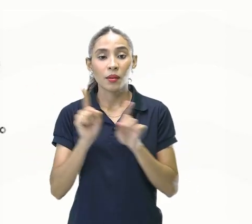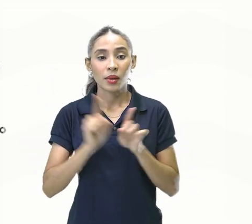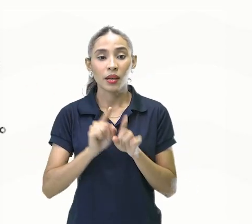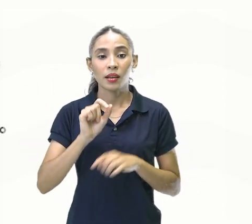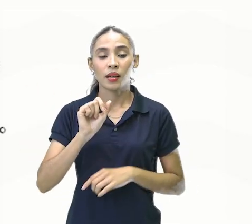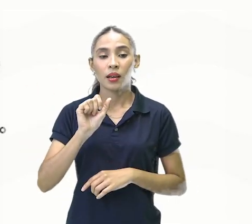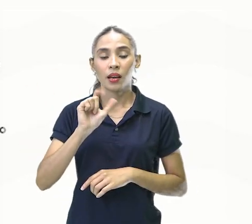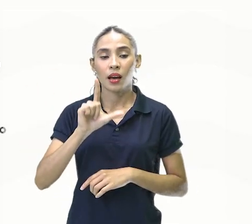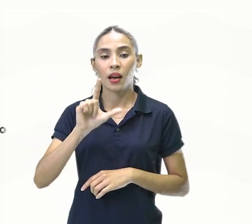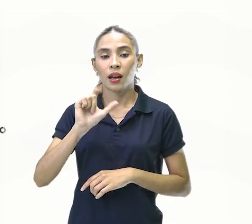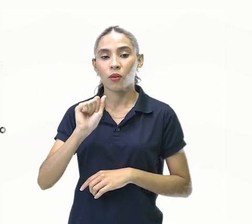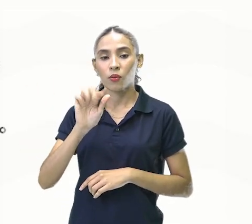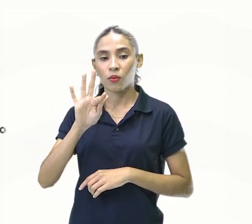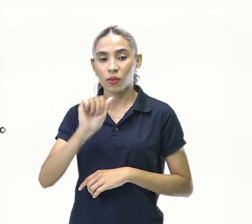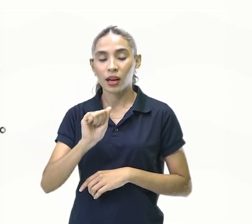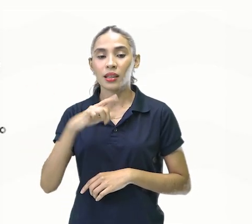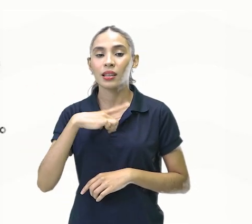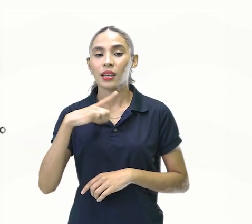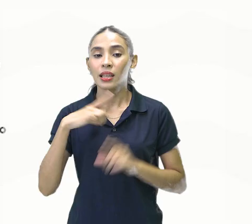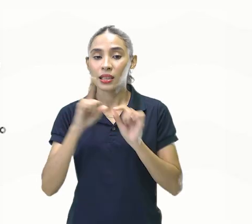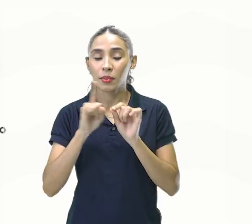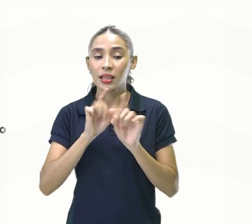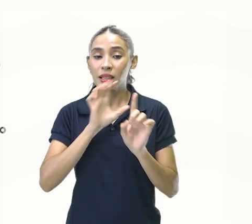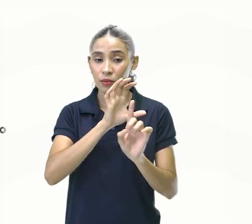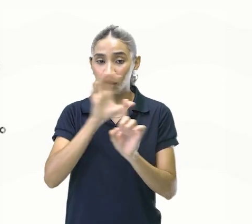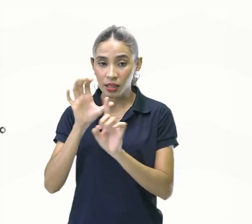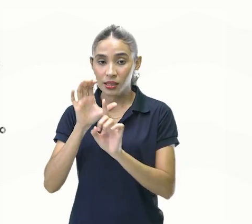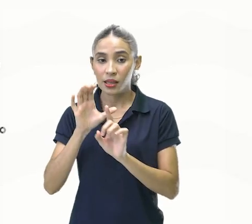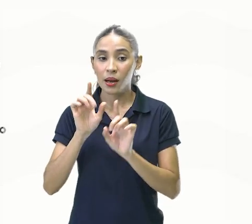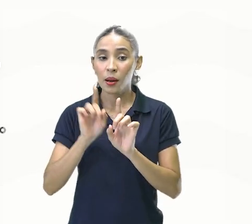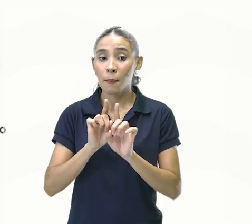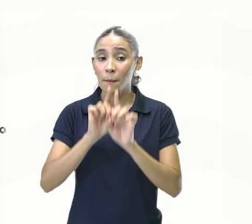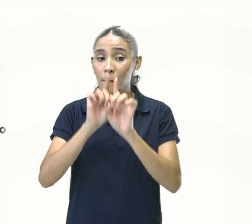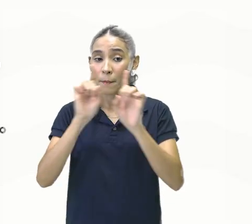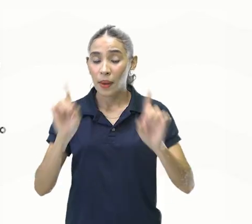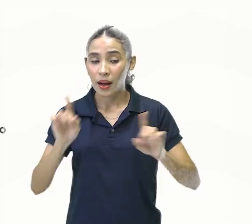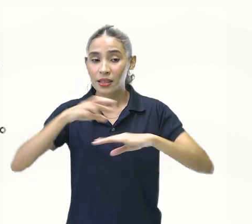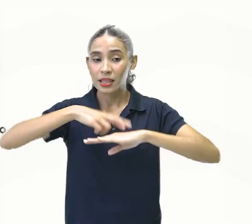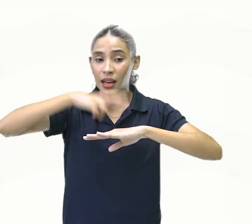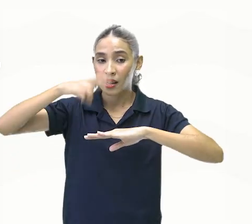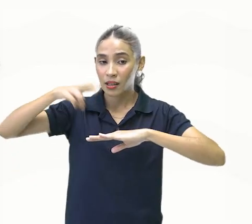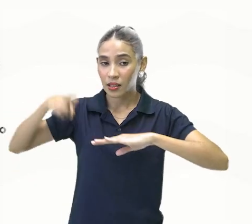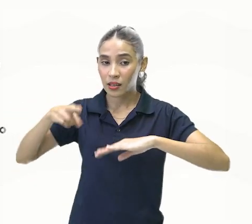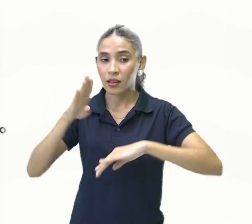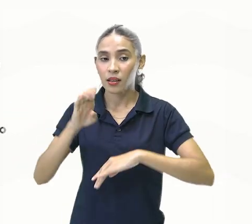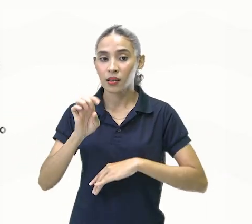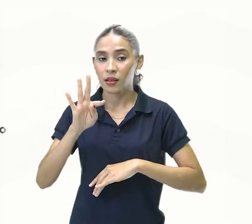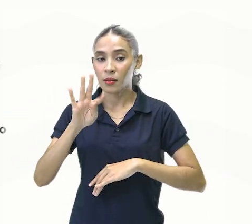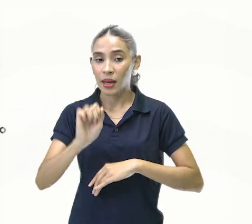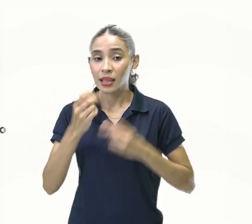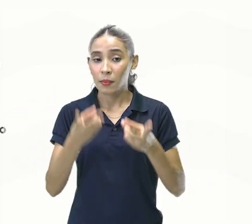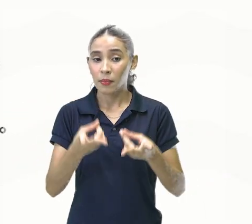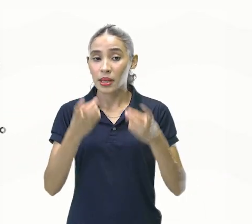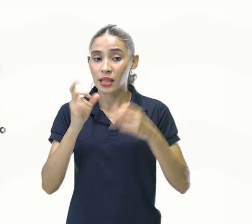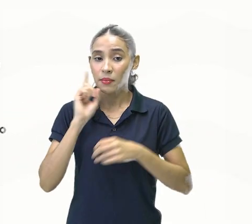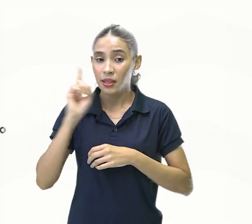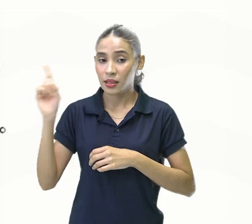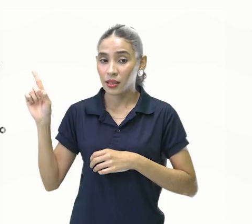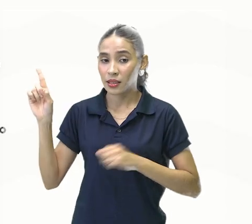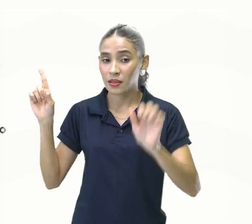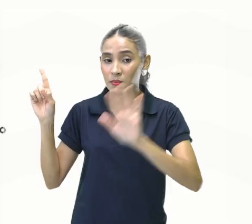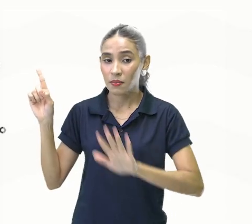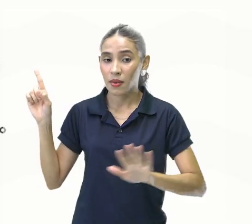a alfa, ela tem esse poder. Já as emissões beta, que você percebe